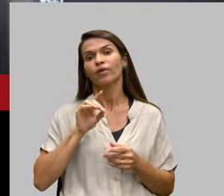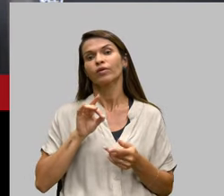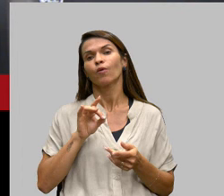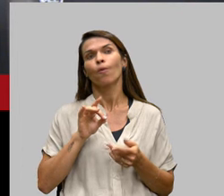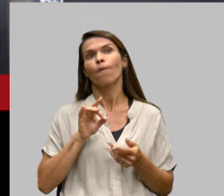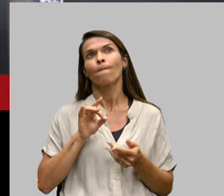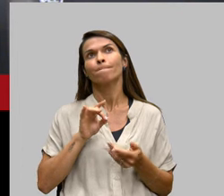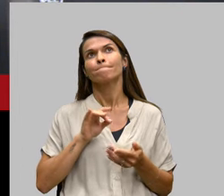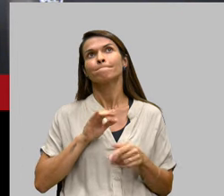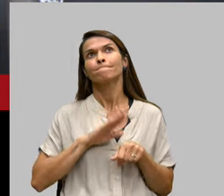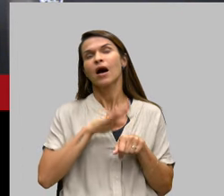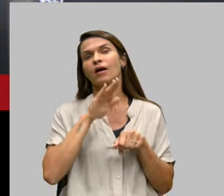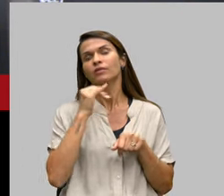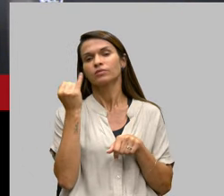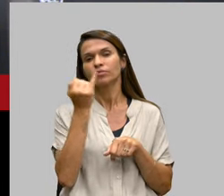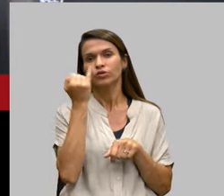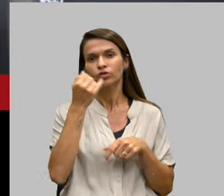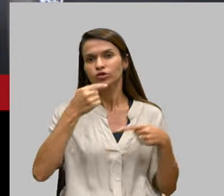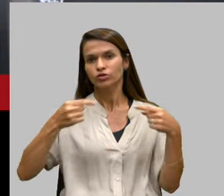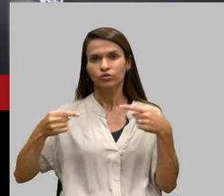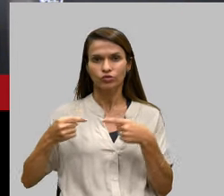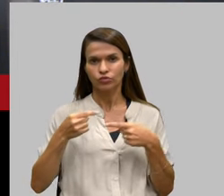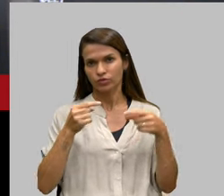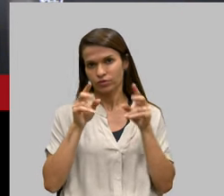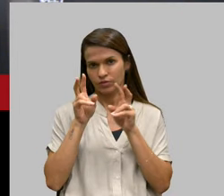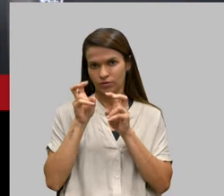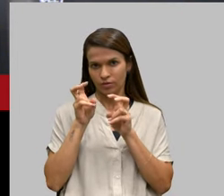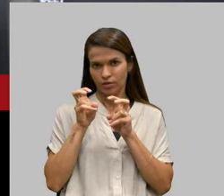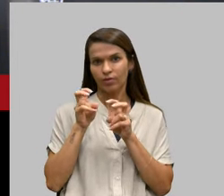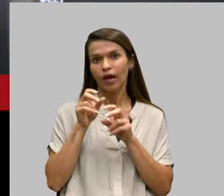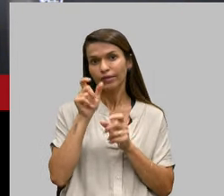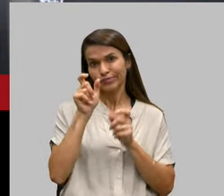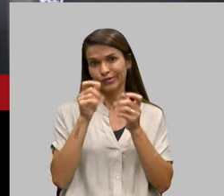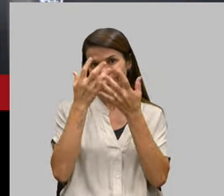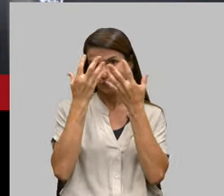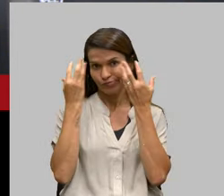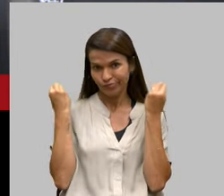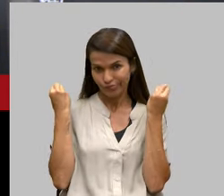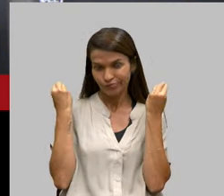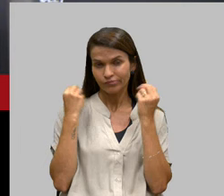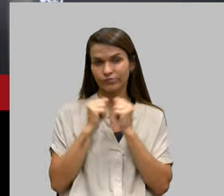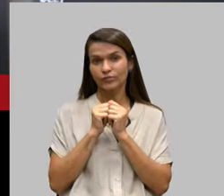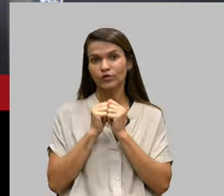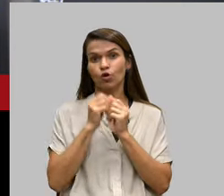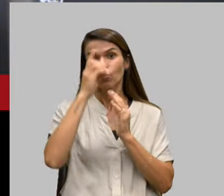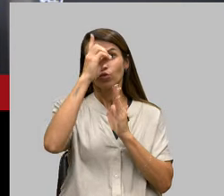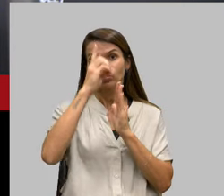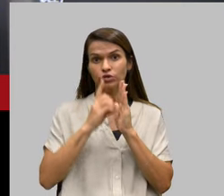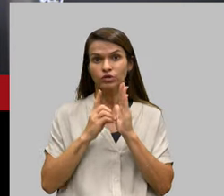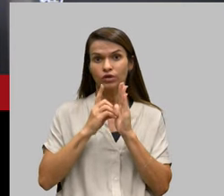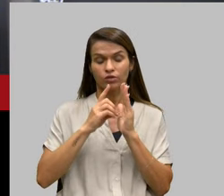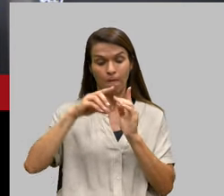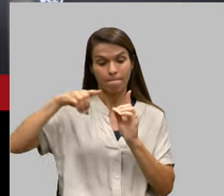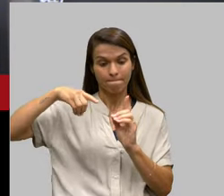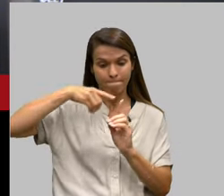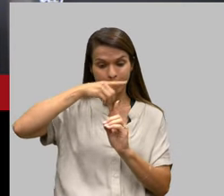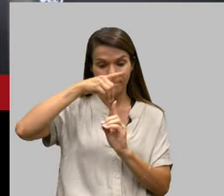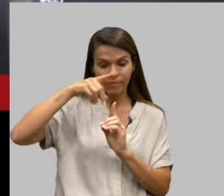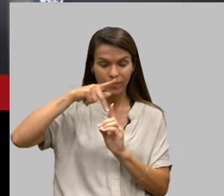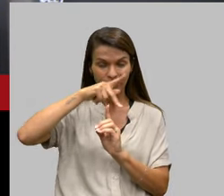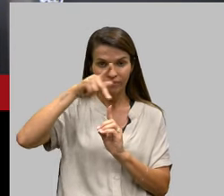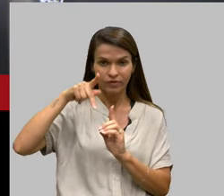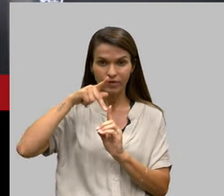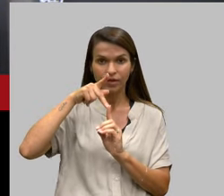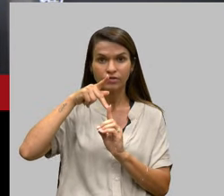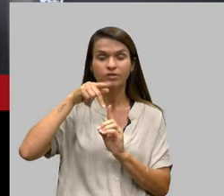importante quando a gente discute essa matéria e as pessoas se esquecem muito disso o direito previdenciário ele busca de